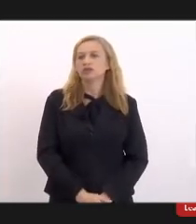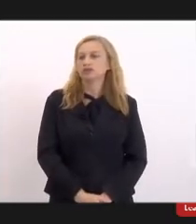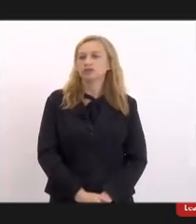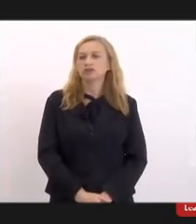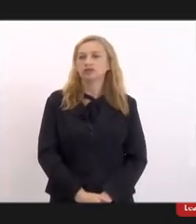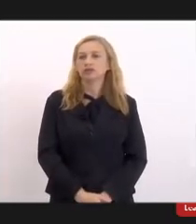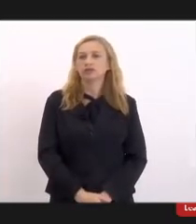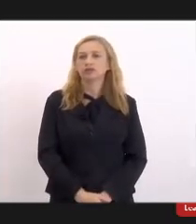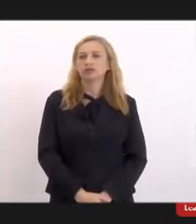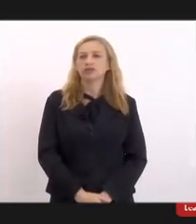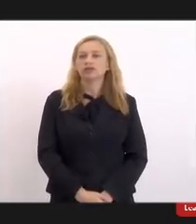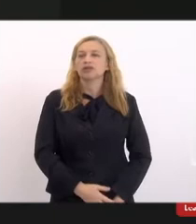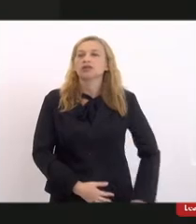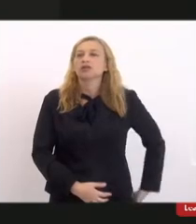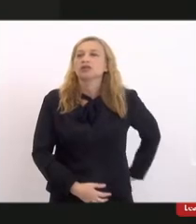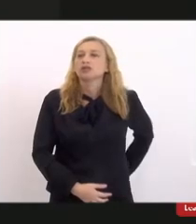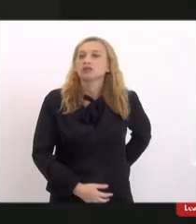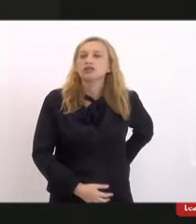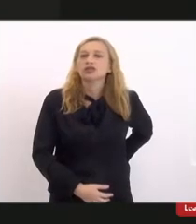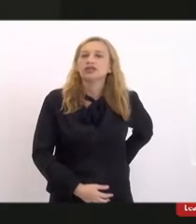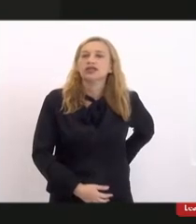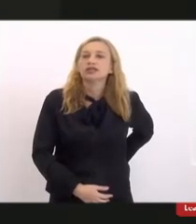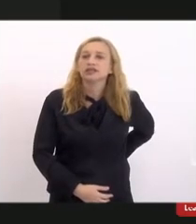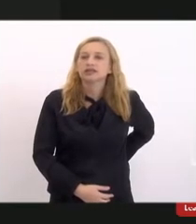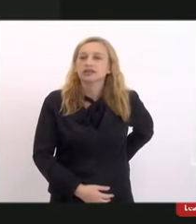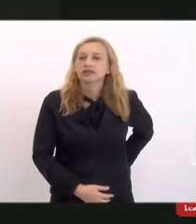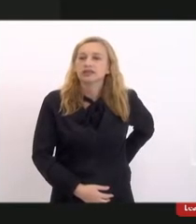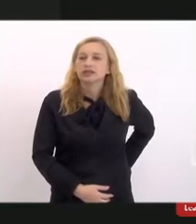A gente acabou de tirar, cara.